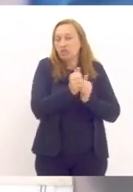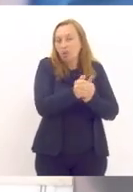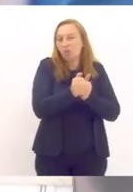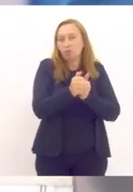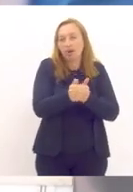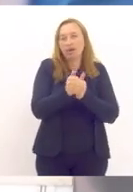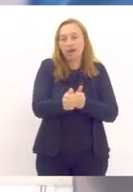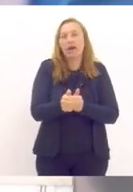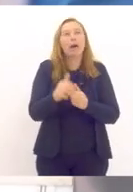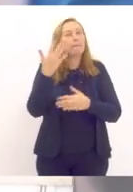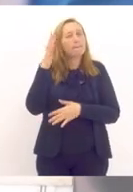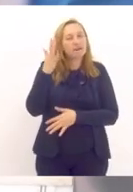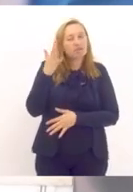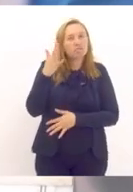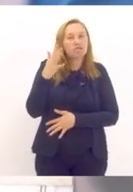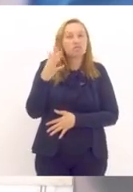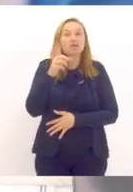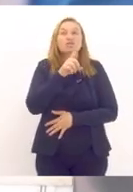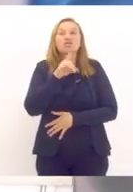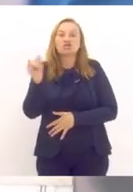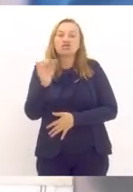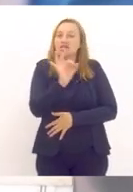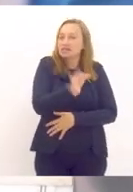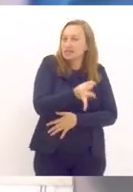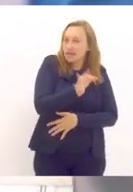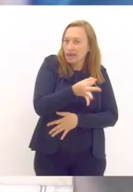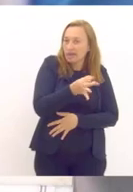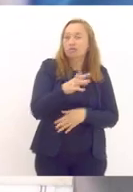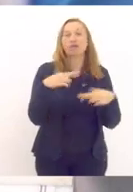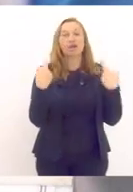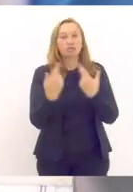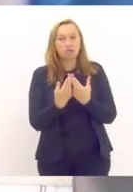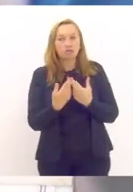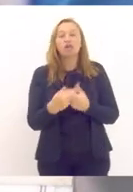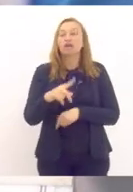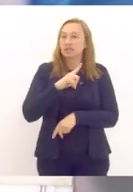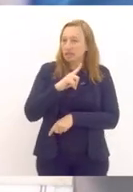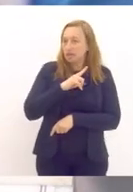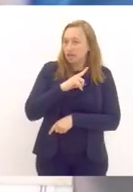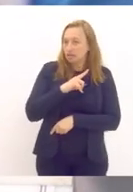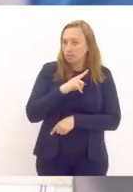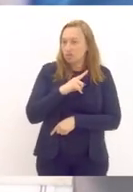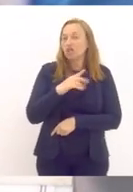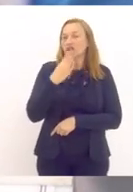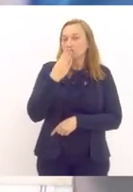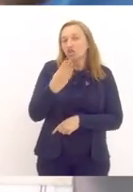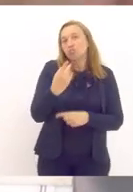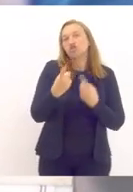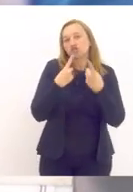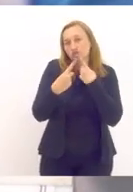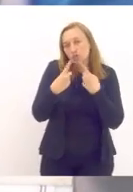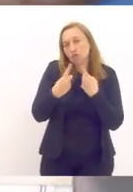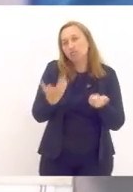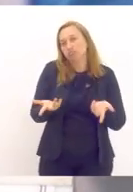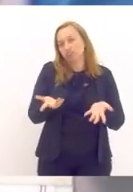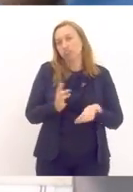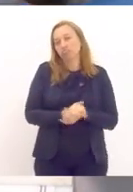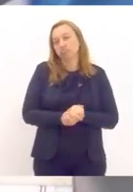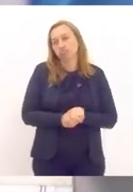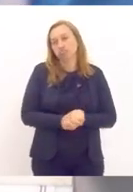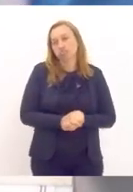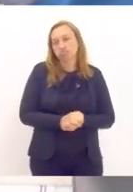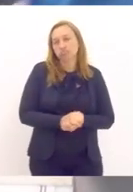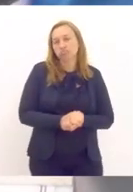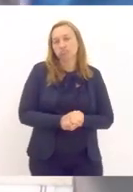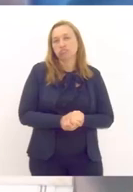já vai estar mais ou menos na cabeça a nossa, o dia das nossas reuniões em que nós teremos esse tipo de discussão. Faz uma coisa, obviamente, para ter